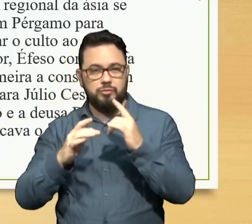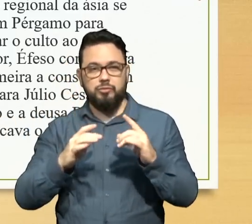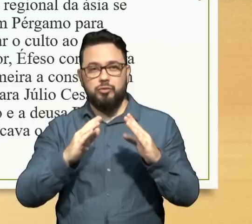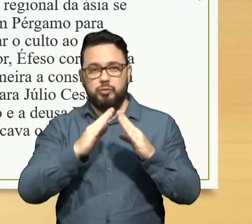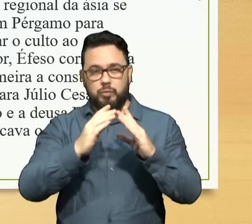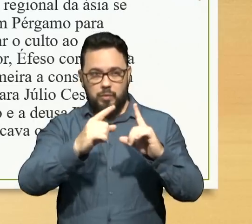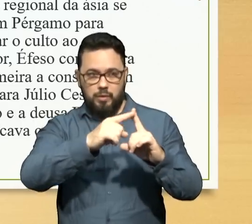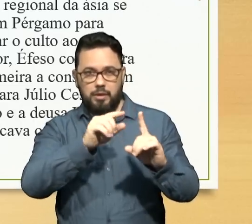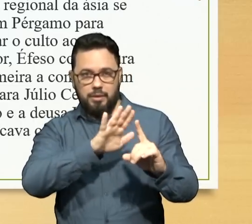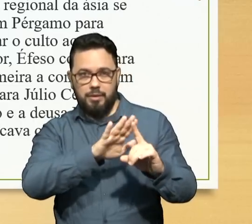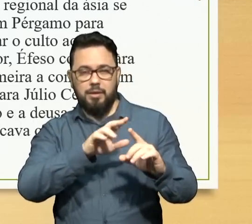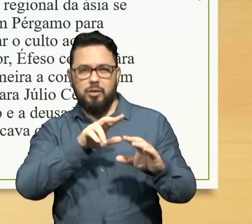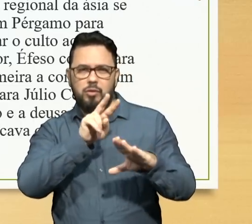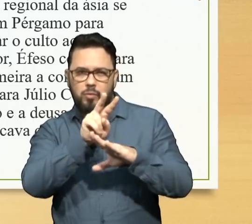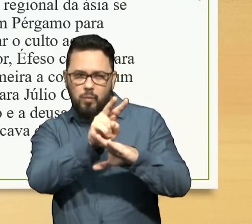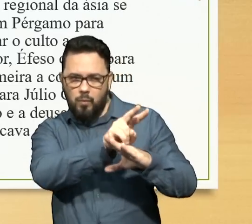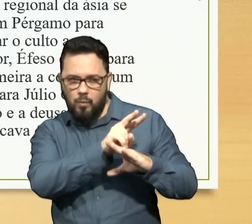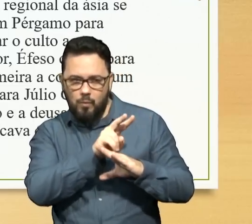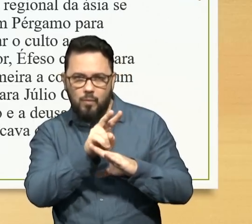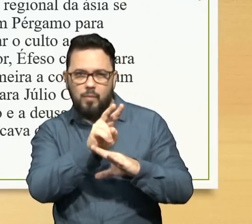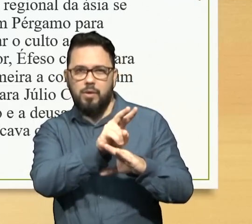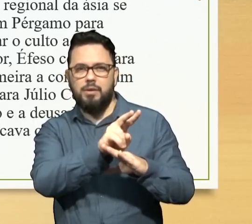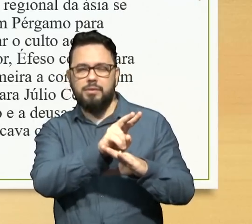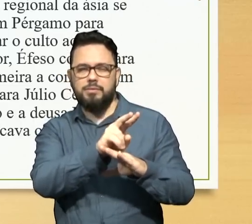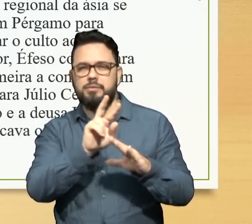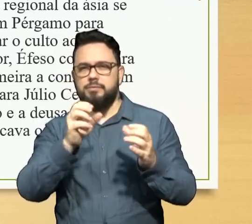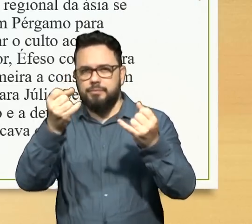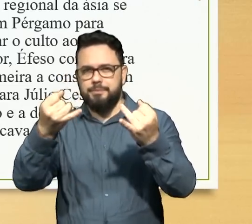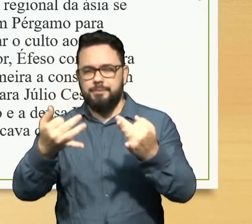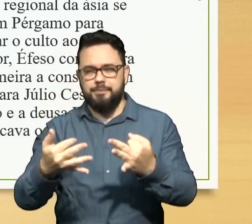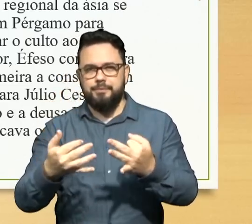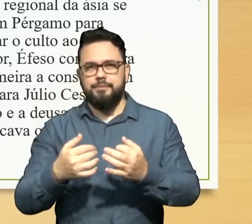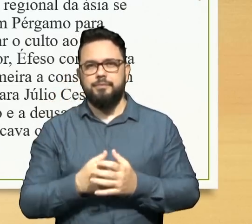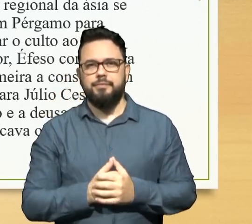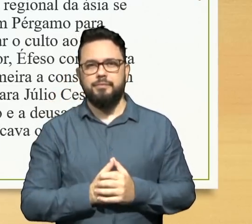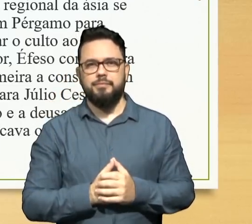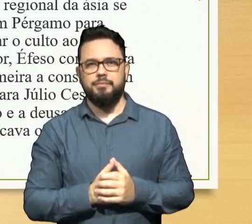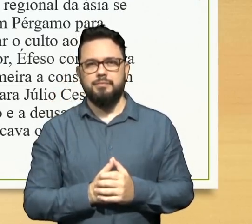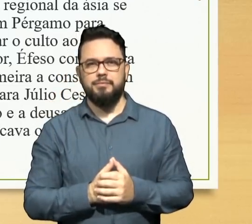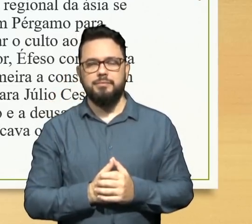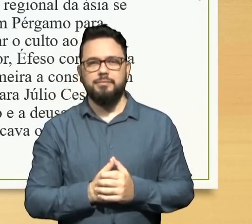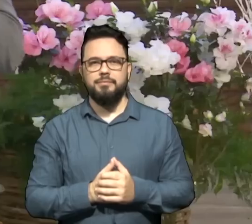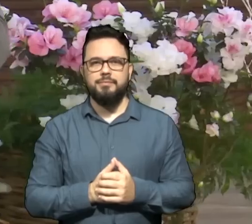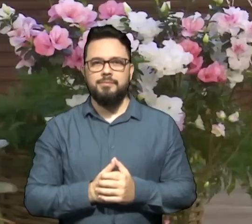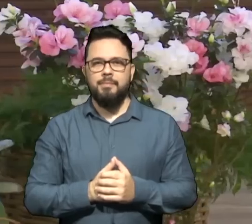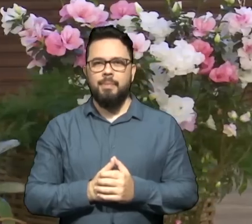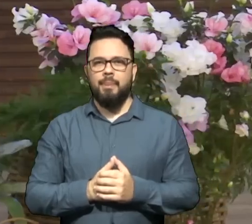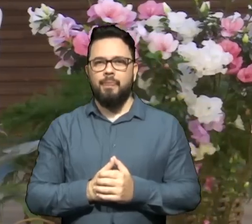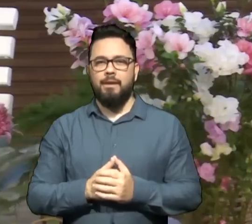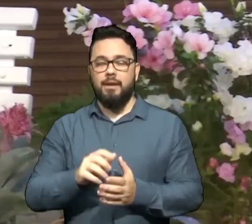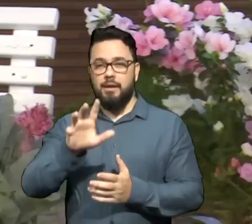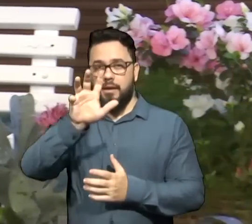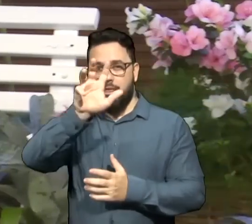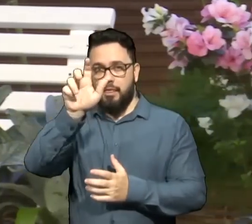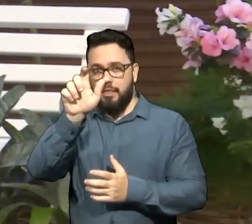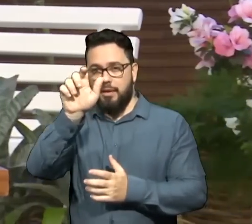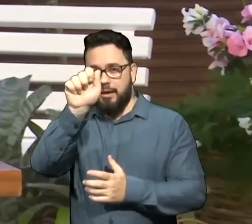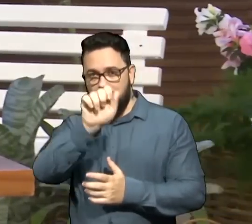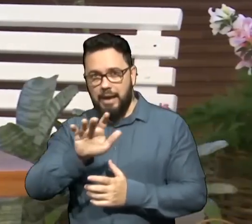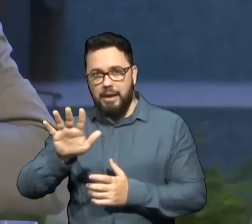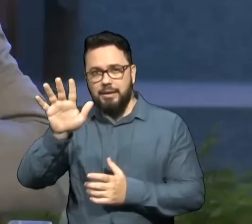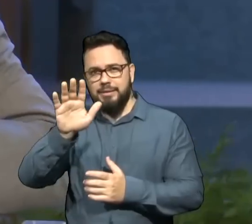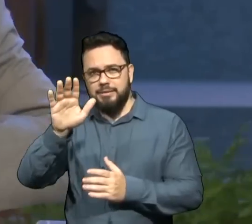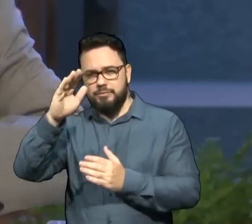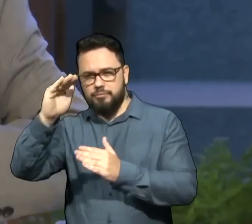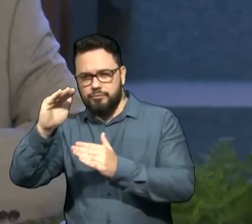Éfeso eu vou explicar para você isso é que os as cidades da Ásia menor fizeram muita política com